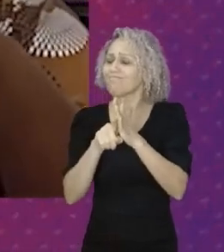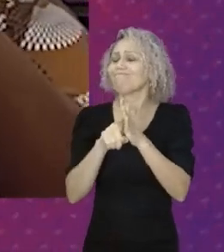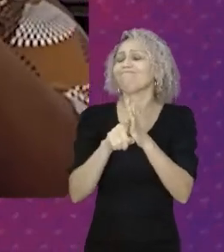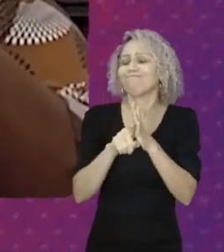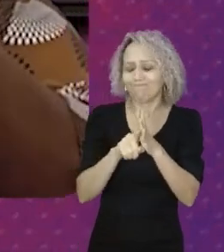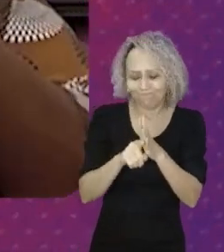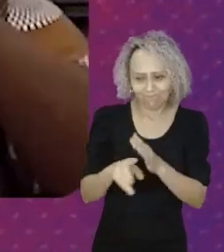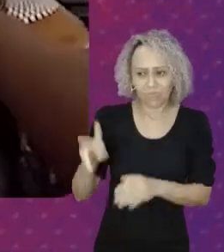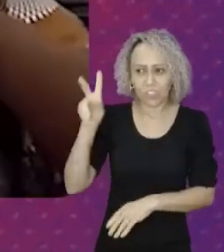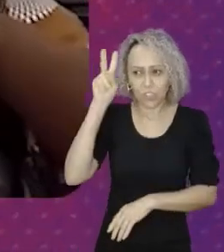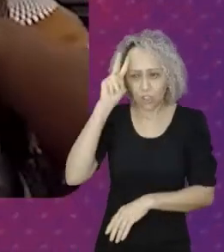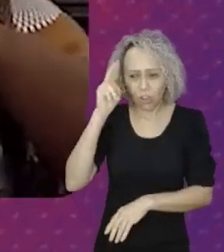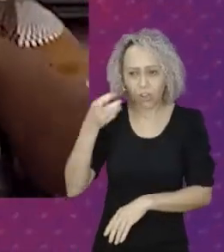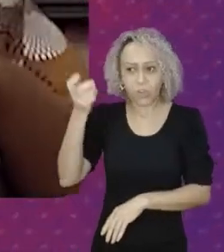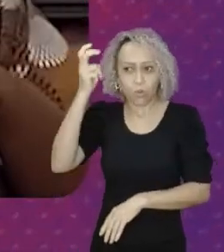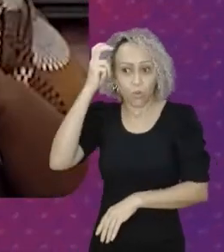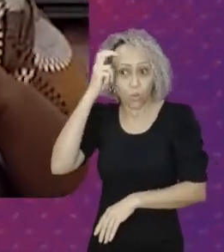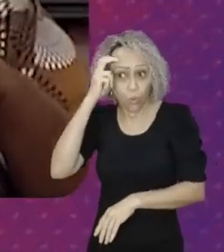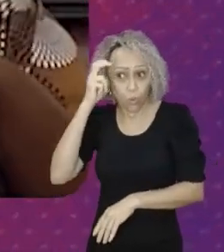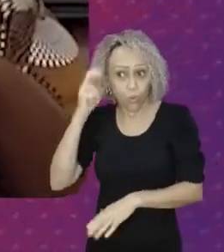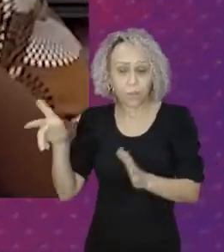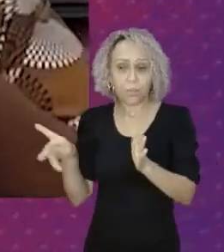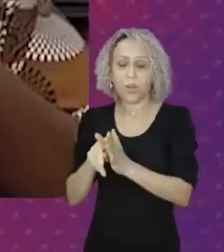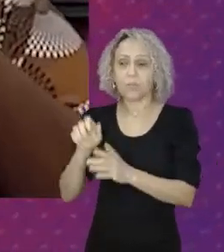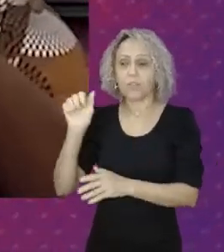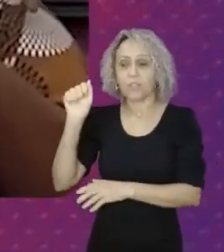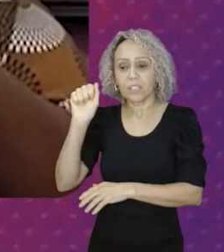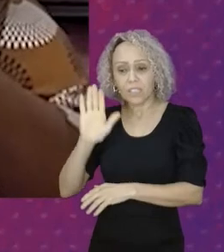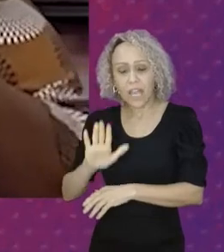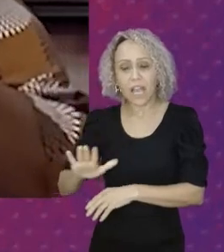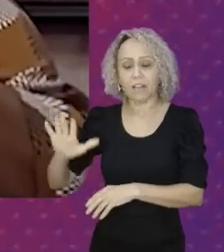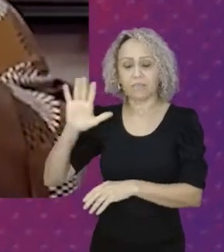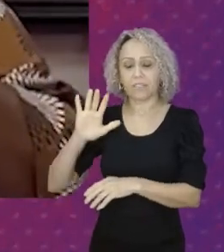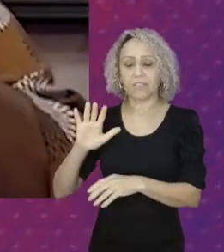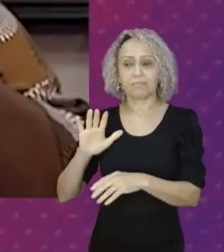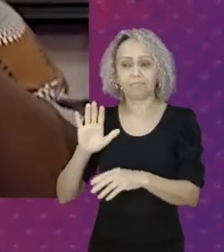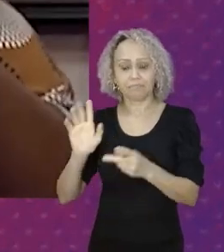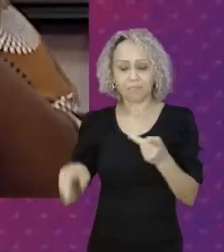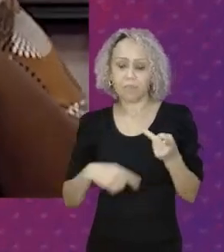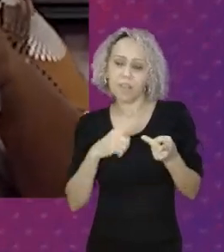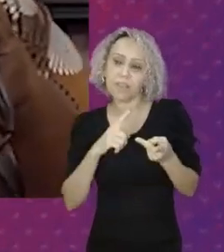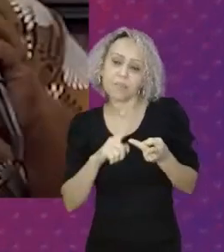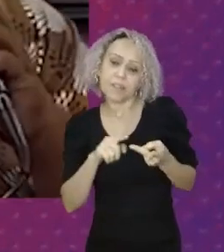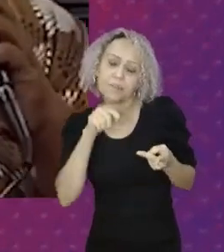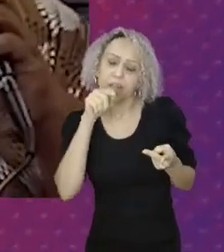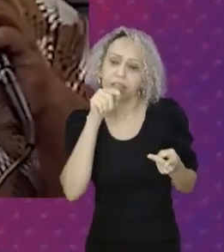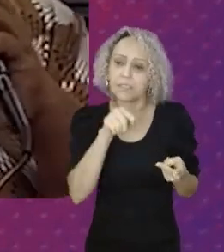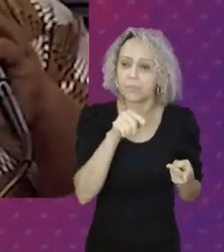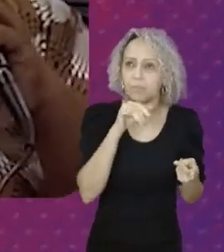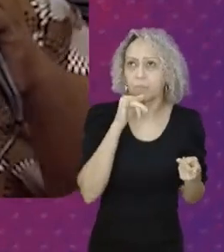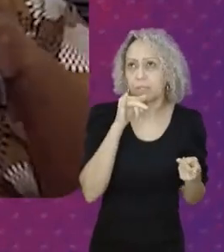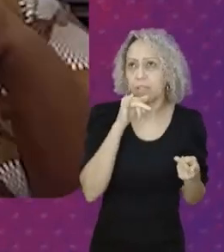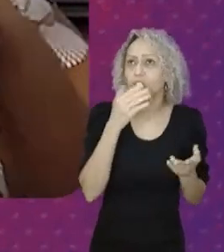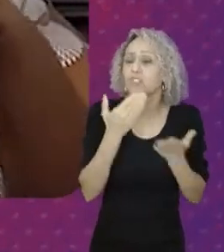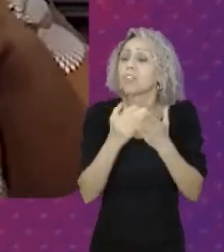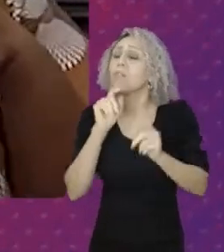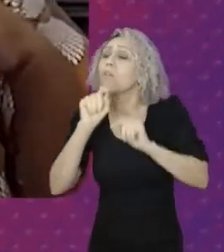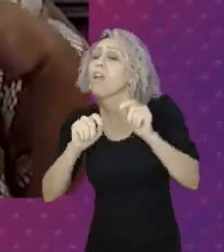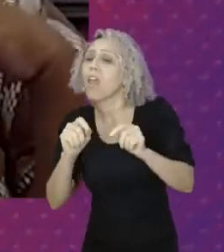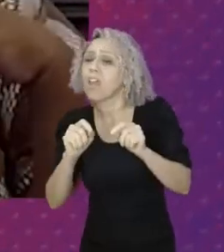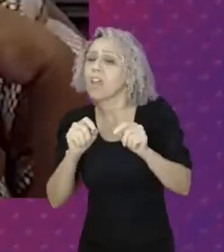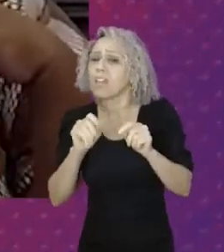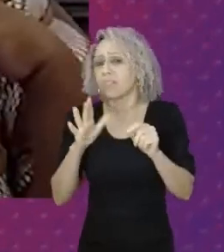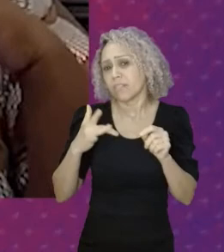muito vinculada tanto à parte econômica, né, quanto da parte de saúde, doenças tropicais, que tinha uma